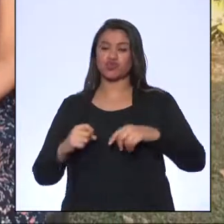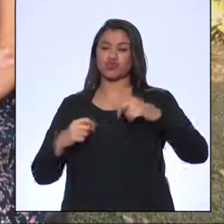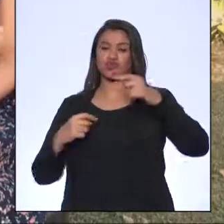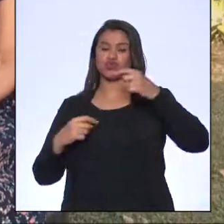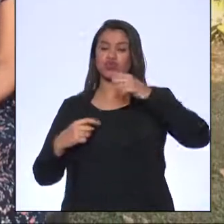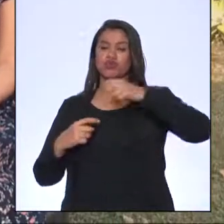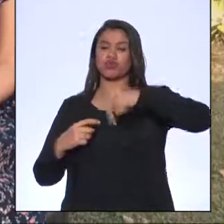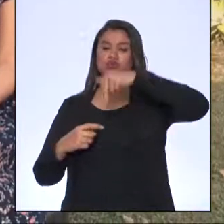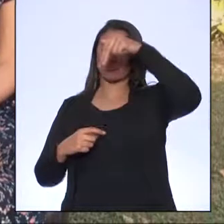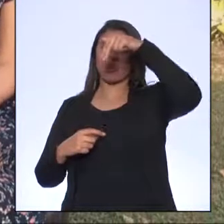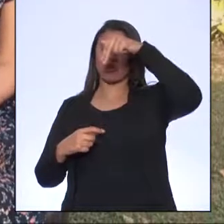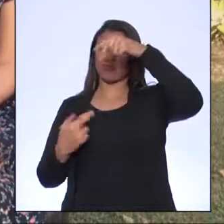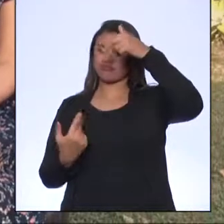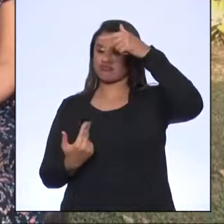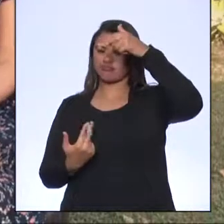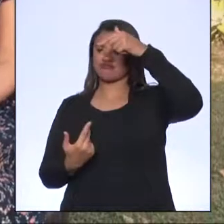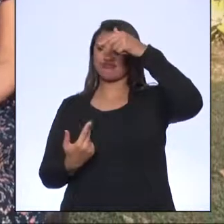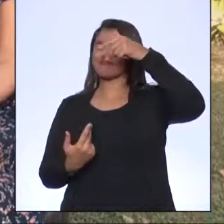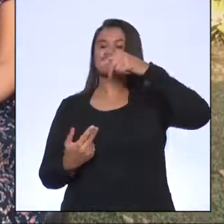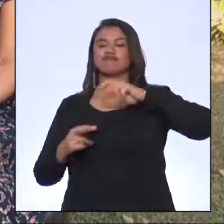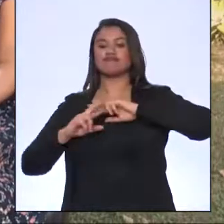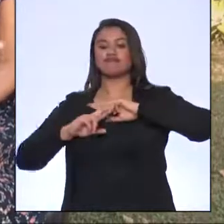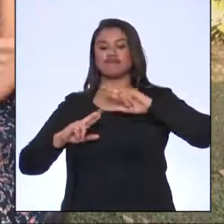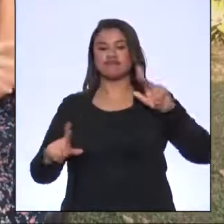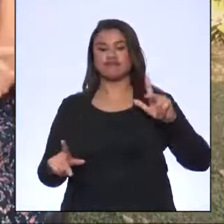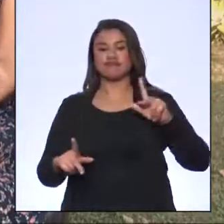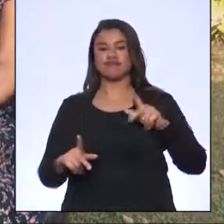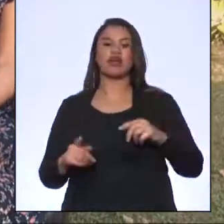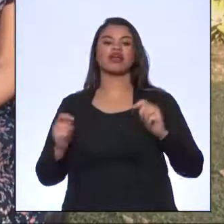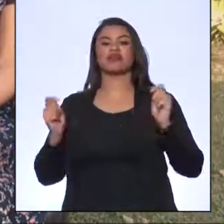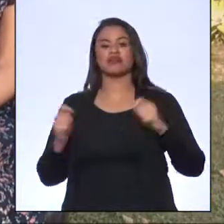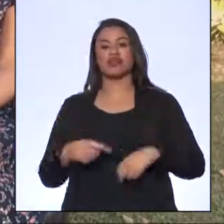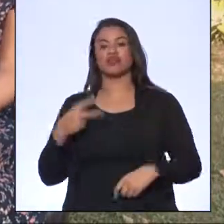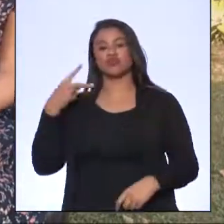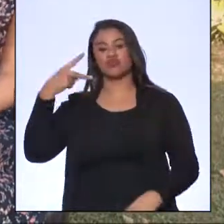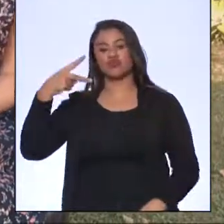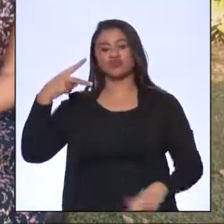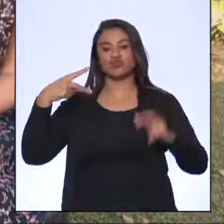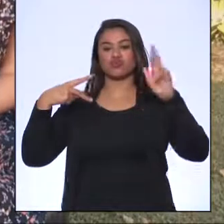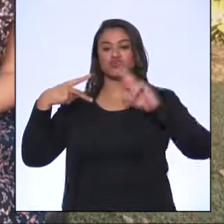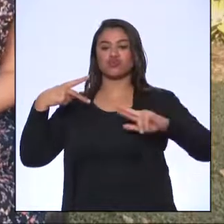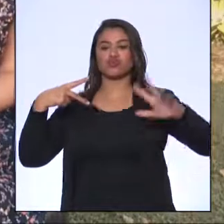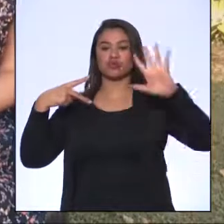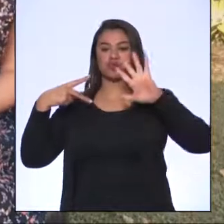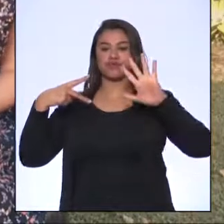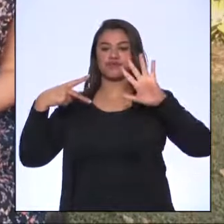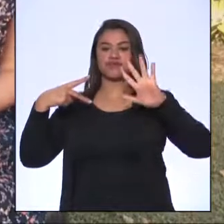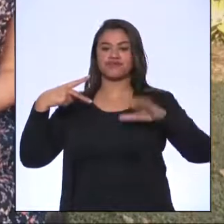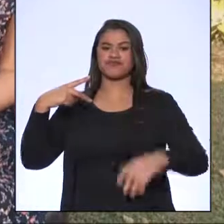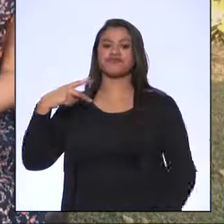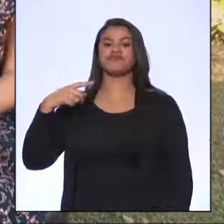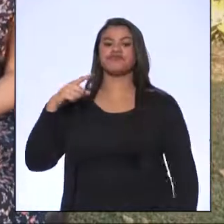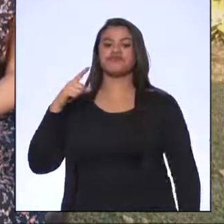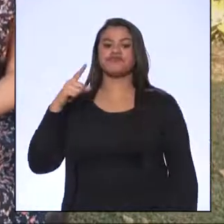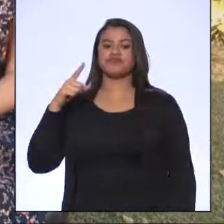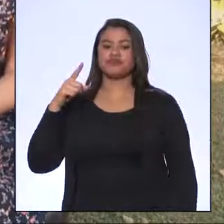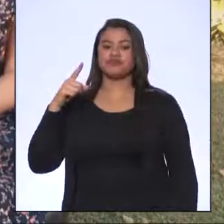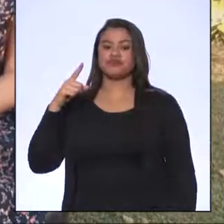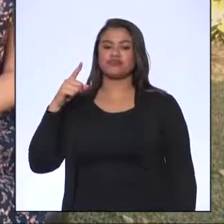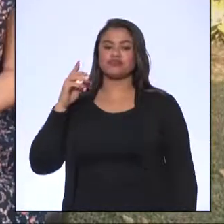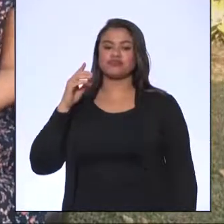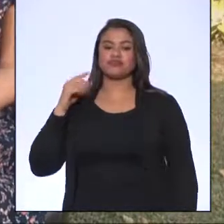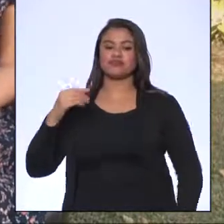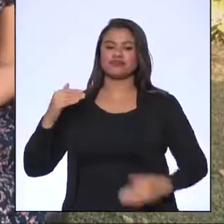isso, nós tradicionalmente dividimos a África em duas grandes regiões, a África saariana e a